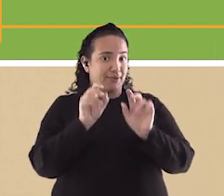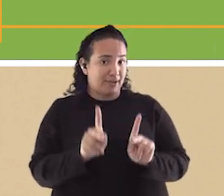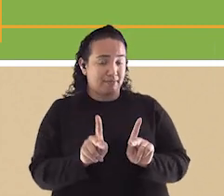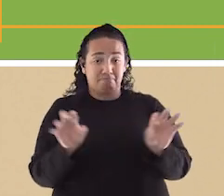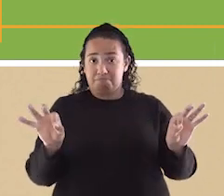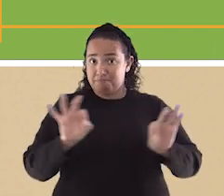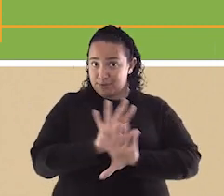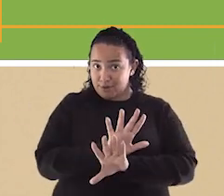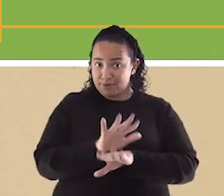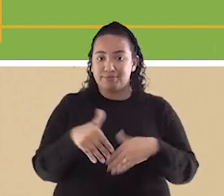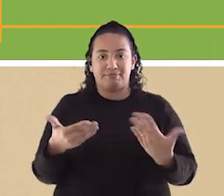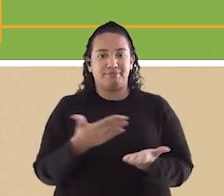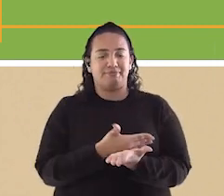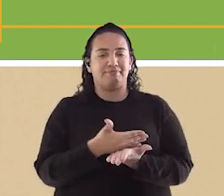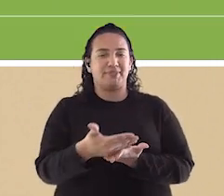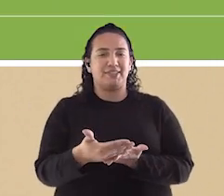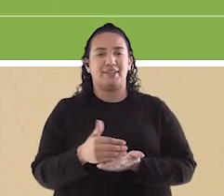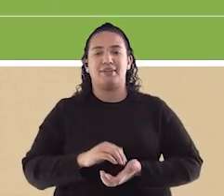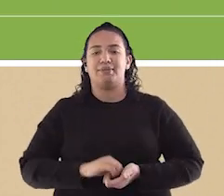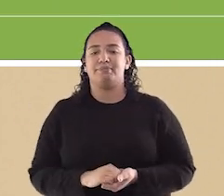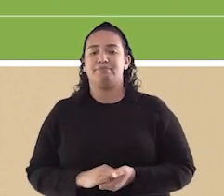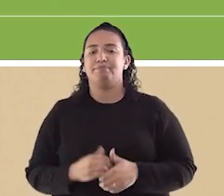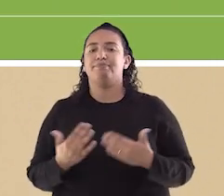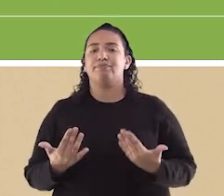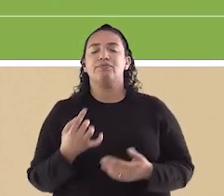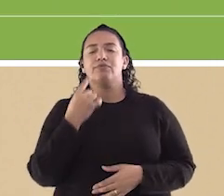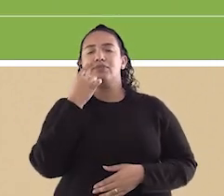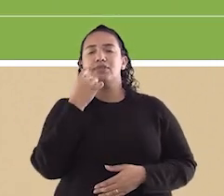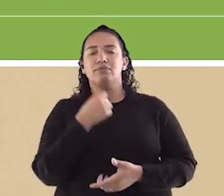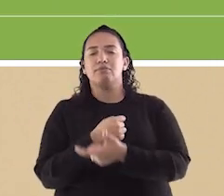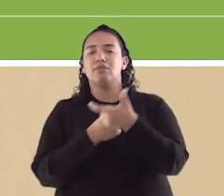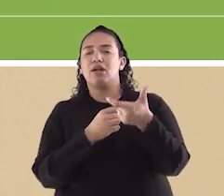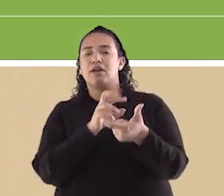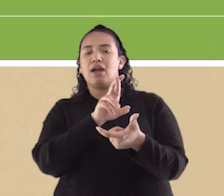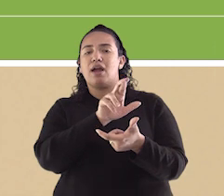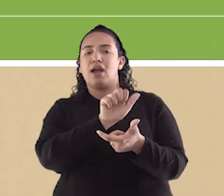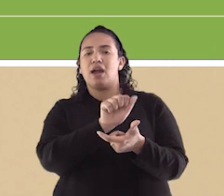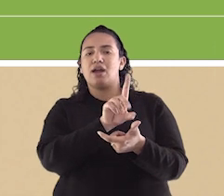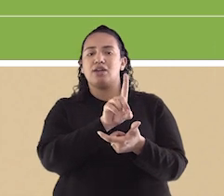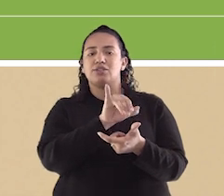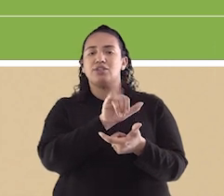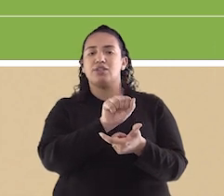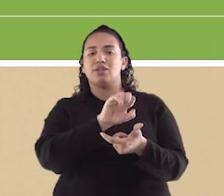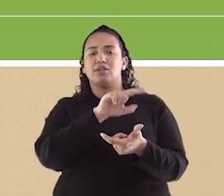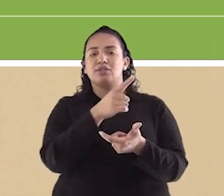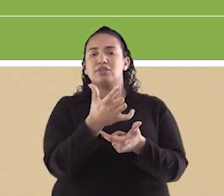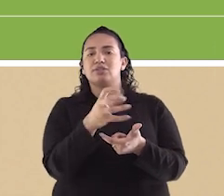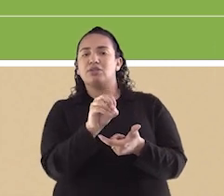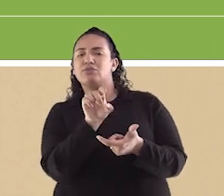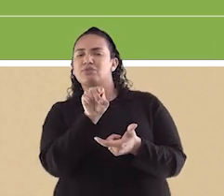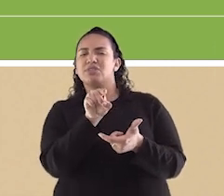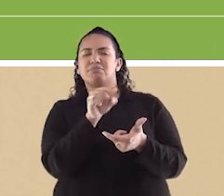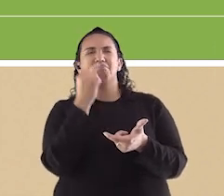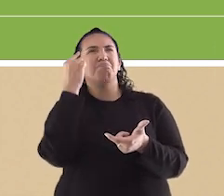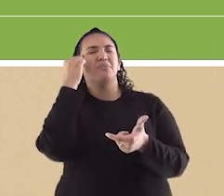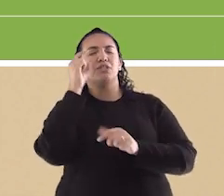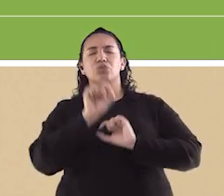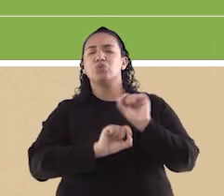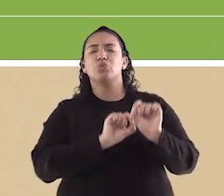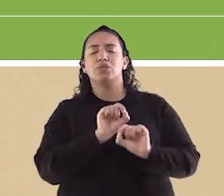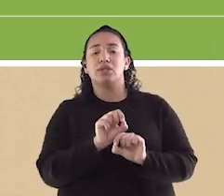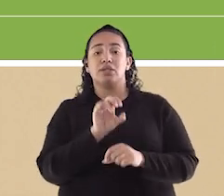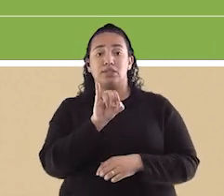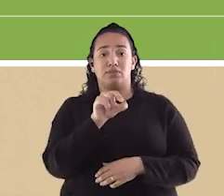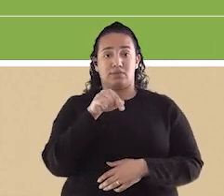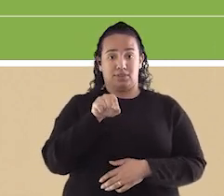Se estiverem prontos, vamos começar. Quando você ouve a palavra radiação, como interpreta? O que vem à sua mente? Se você for